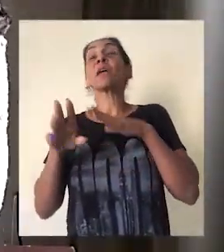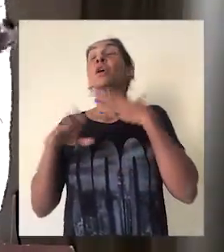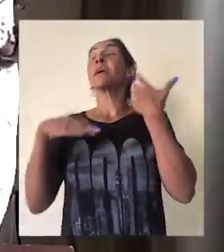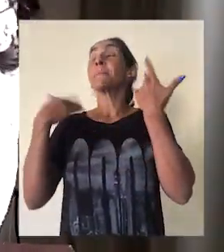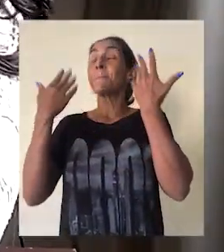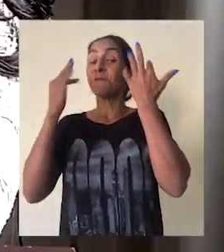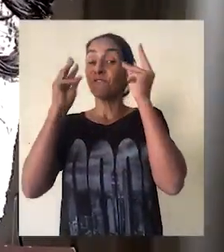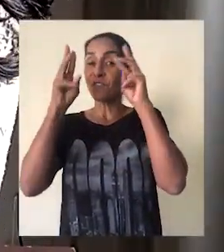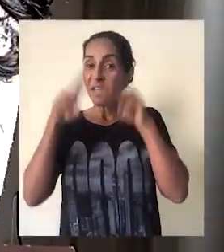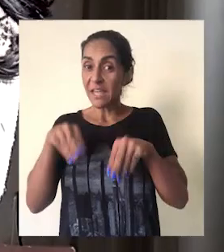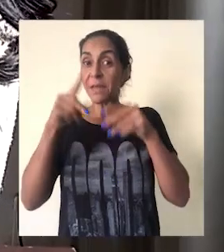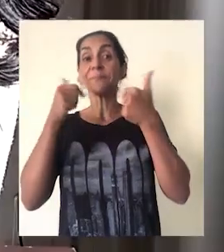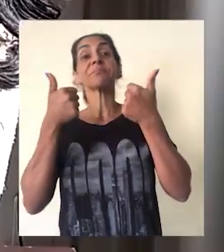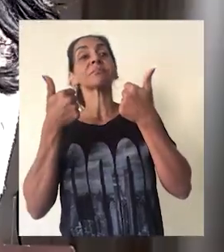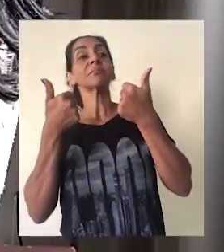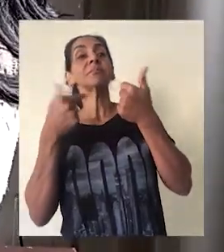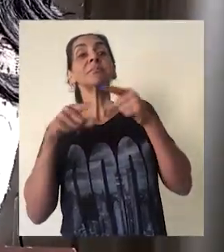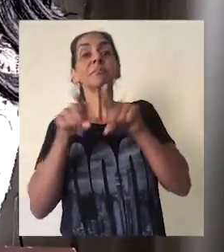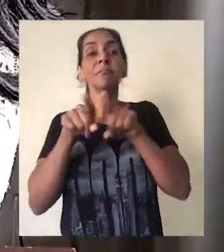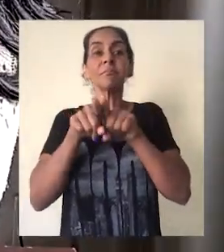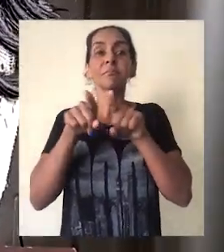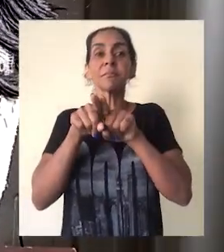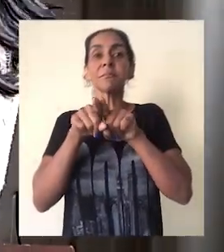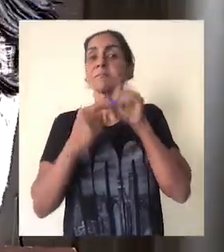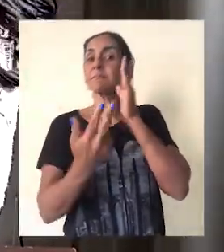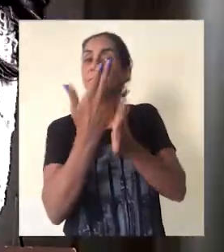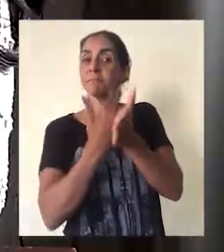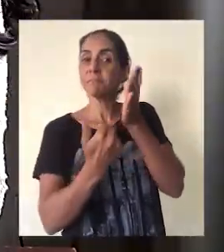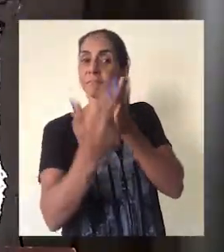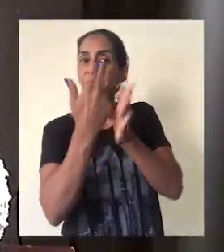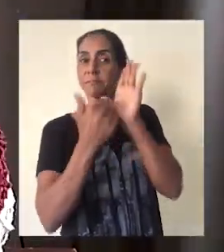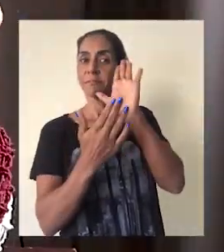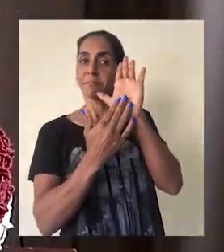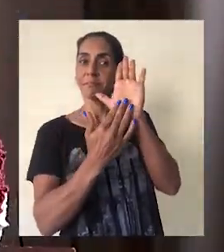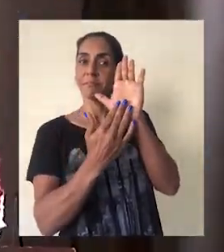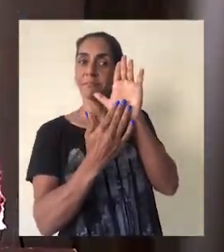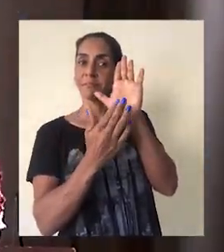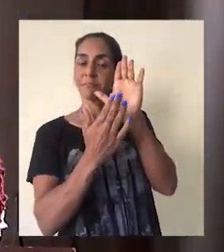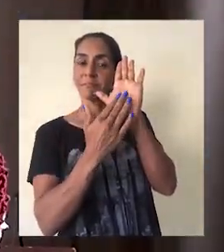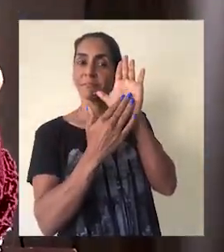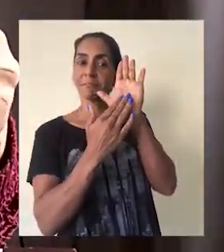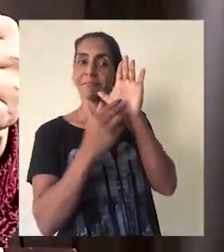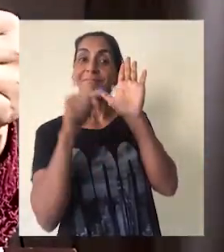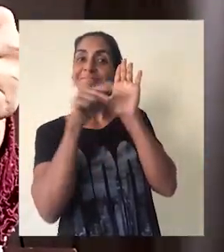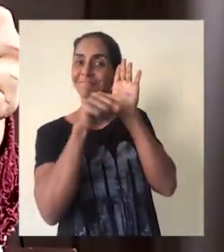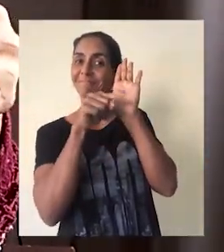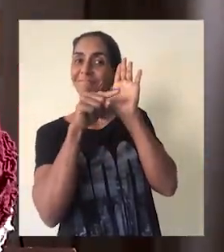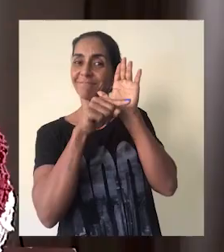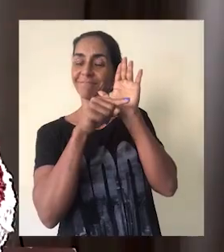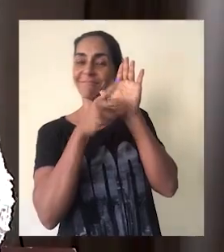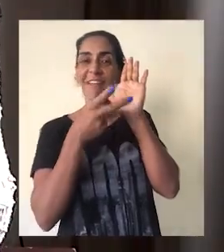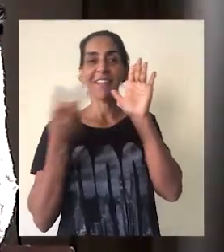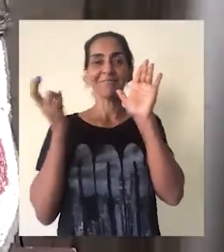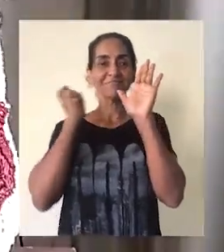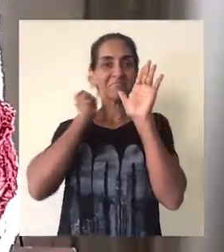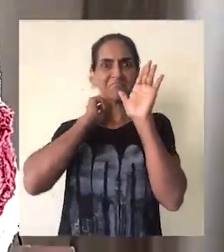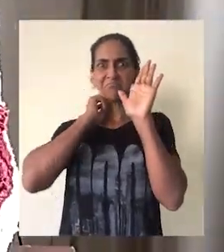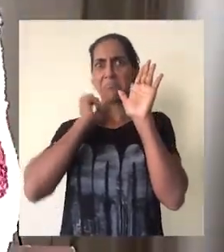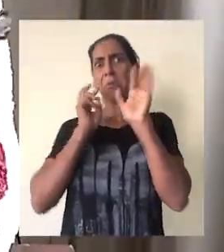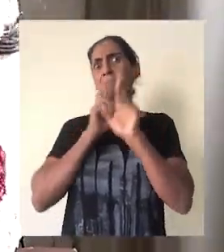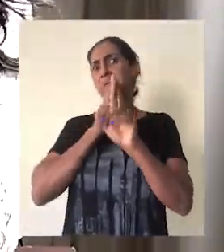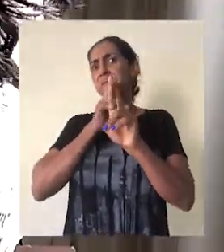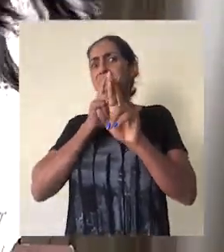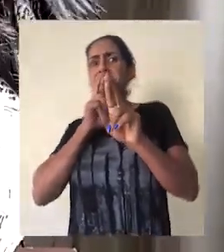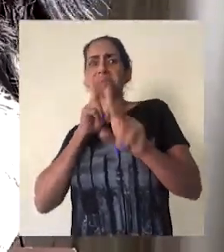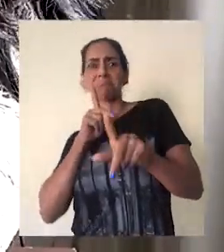temos as fotos das primeiras adaptações para o cinema. Esse Drácula nem um pouco convencional. As